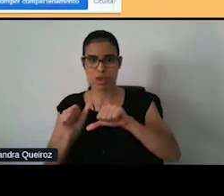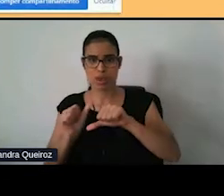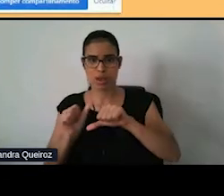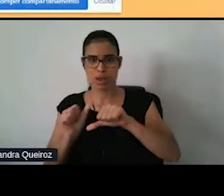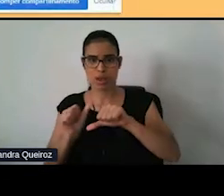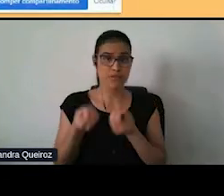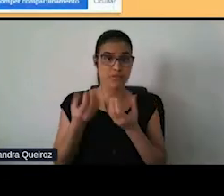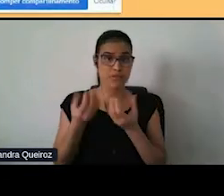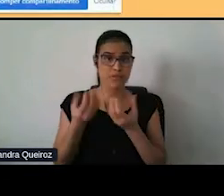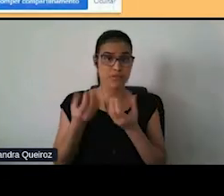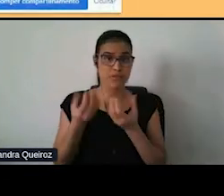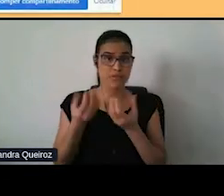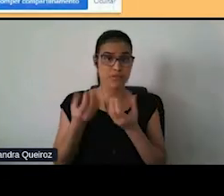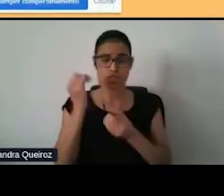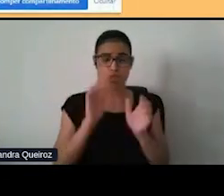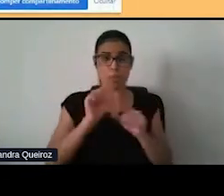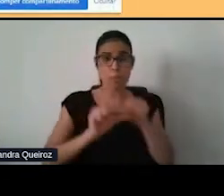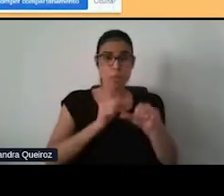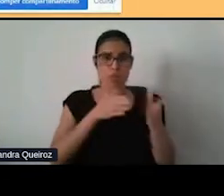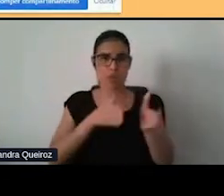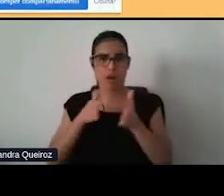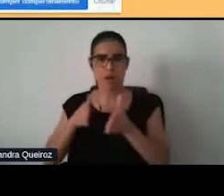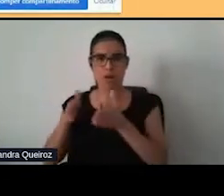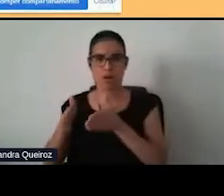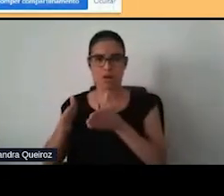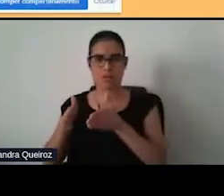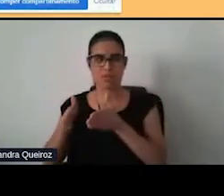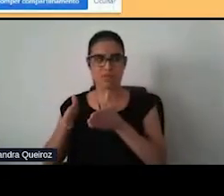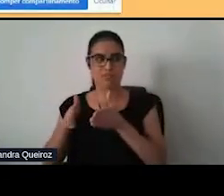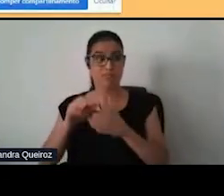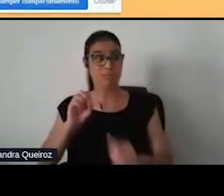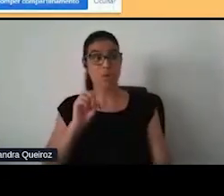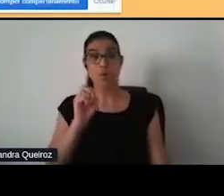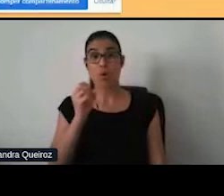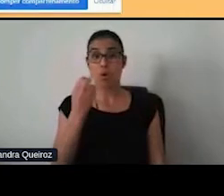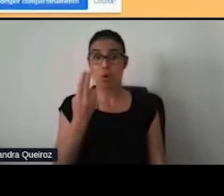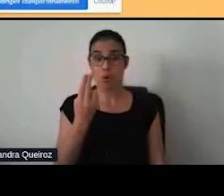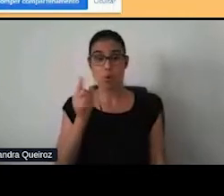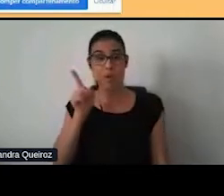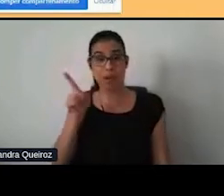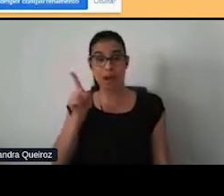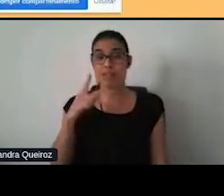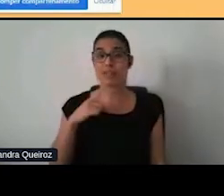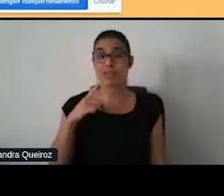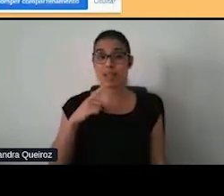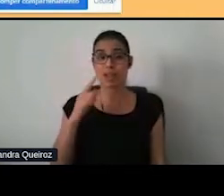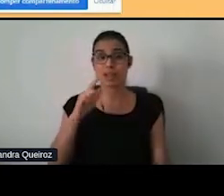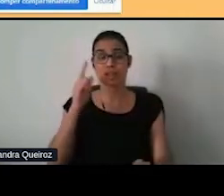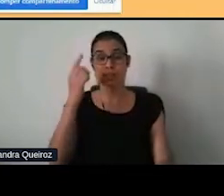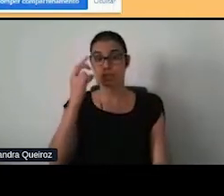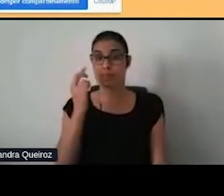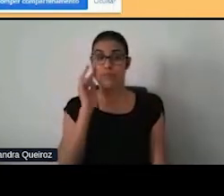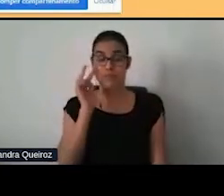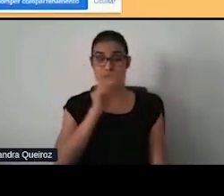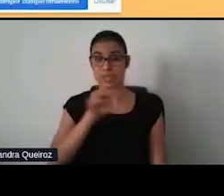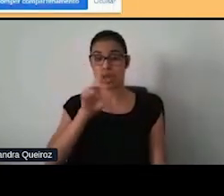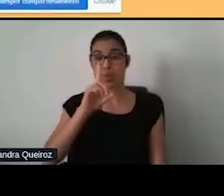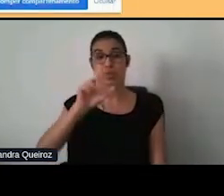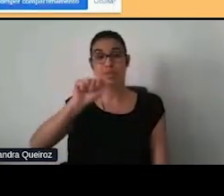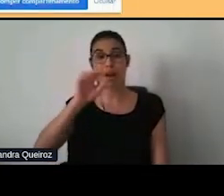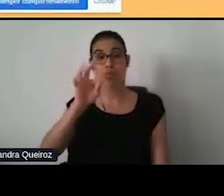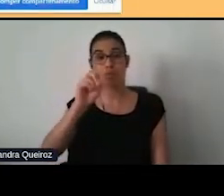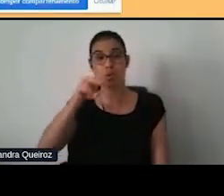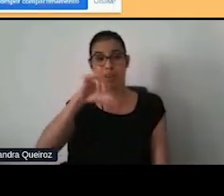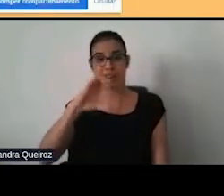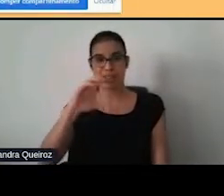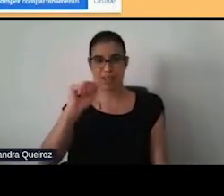determinada? Ou talvez pessoas daltônicas, né? Pessoas daltônicas precisam acessar um link, só